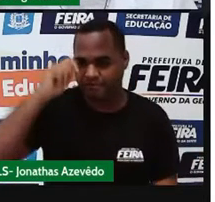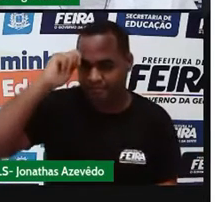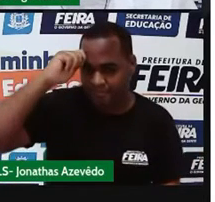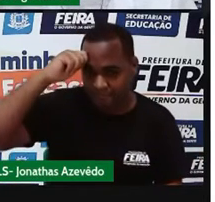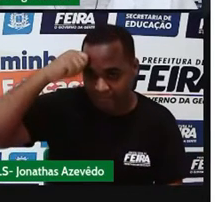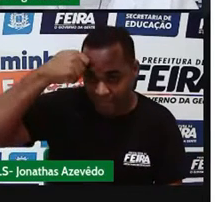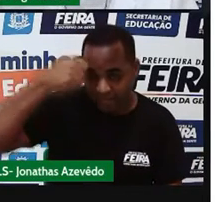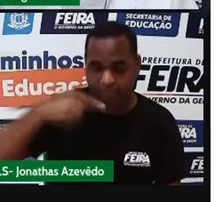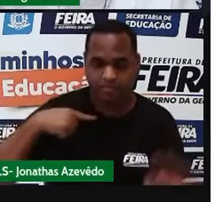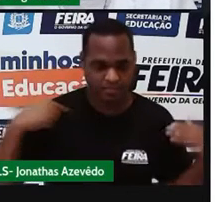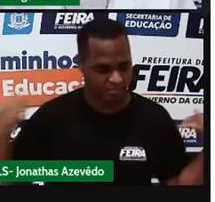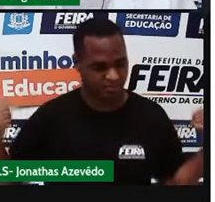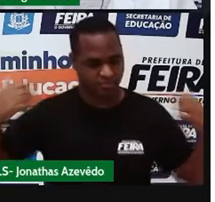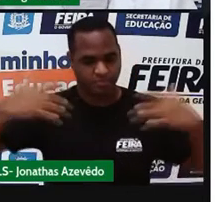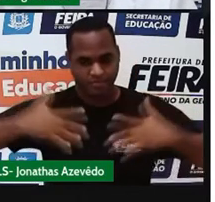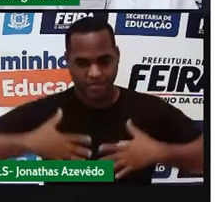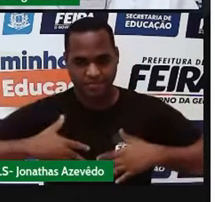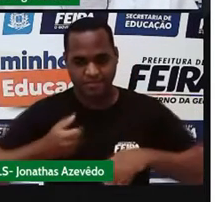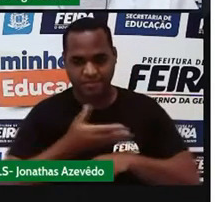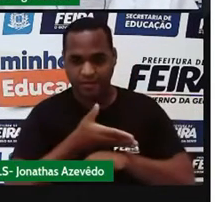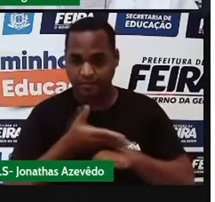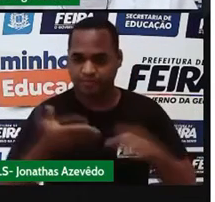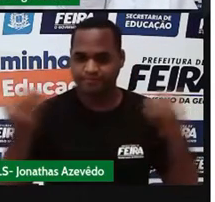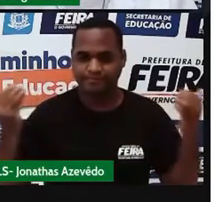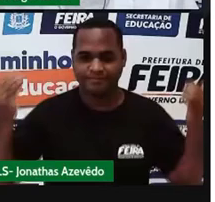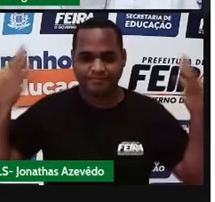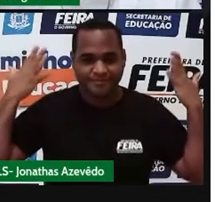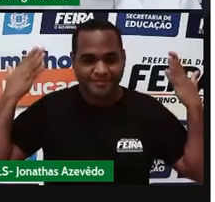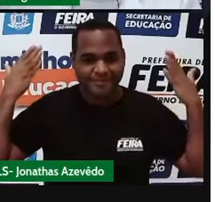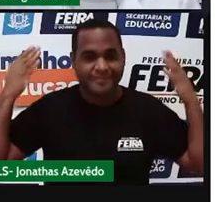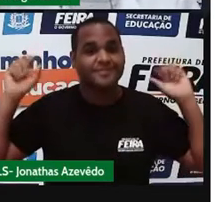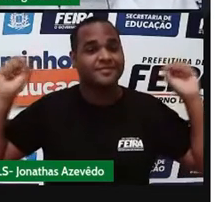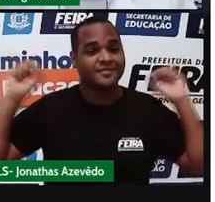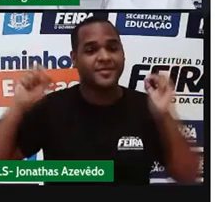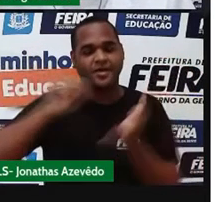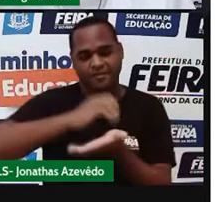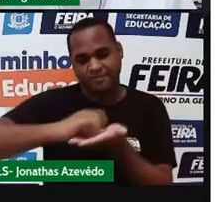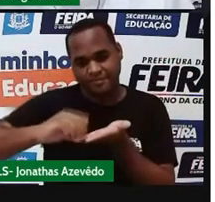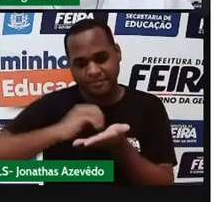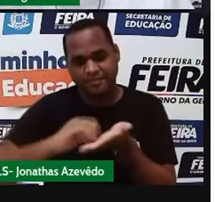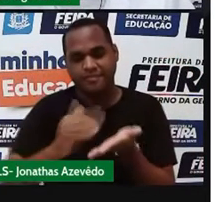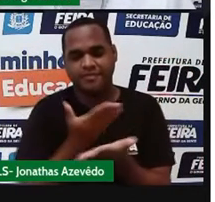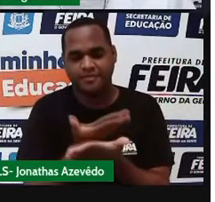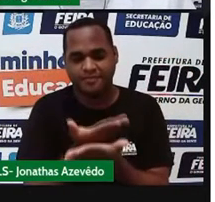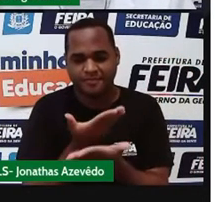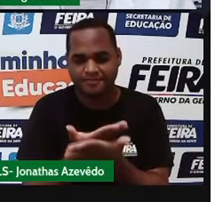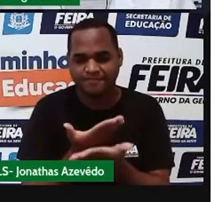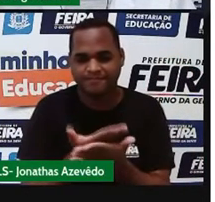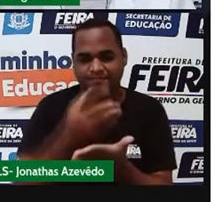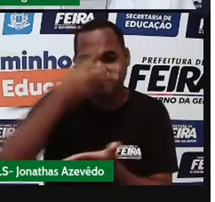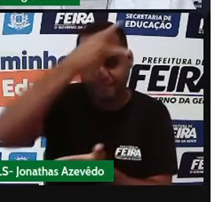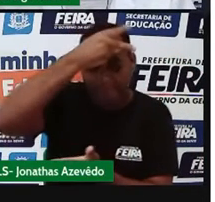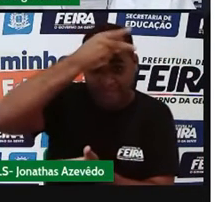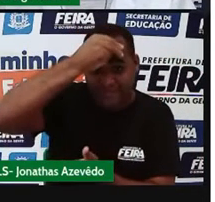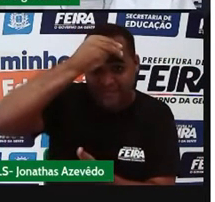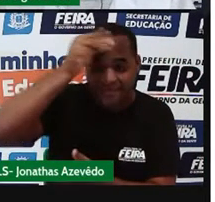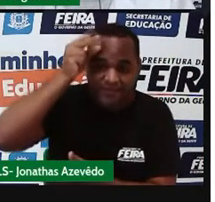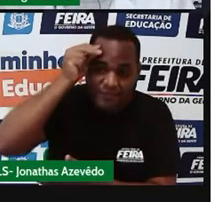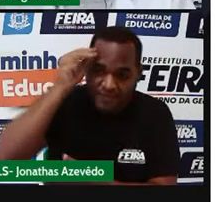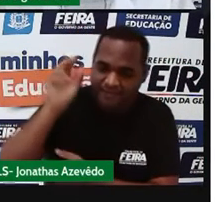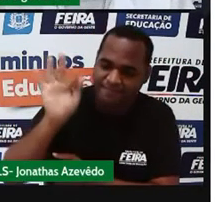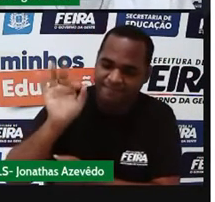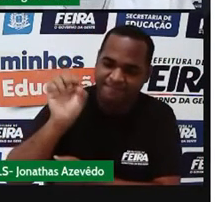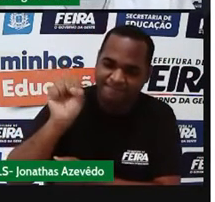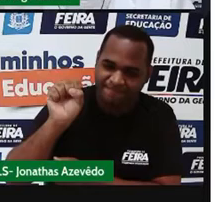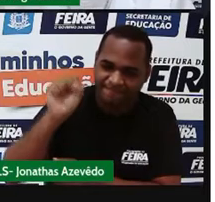é por cima também o jaleco branco e atrás de mim o cartaz da Secretaria Municipal de Educação da nossa que